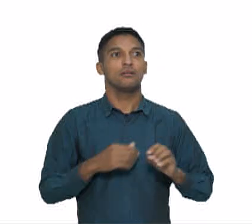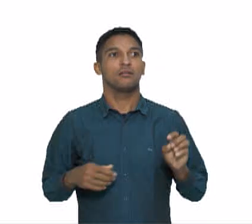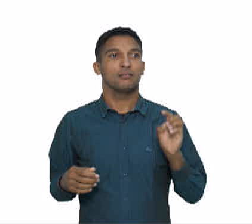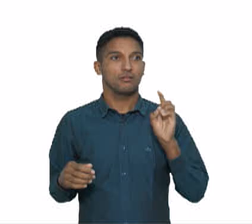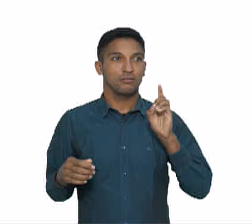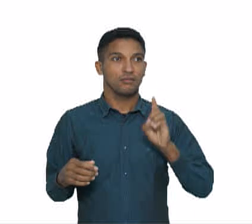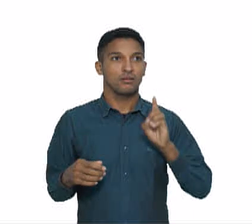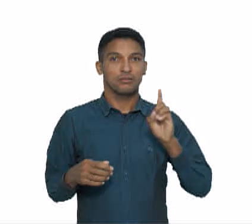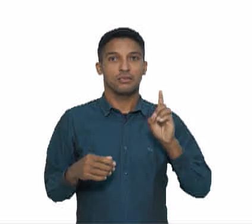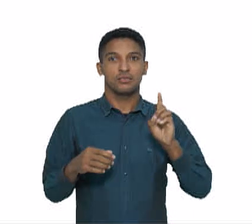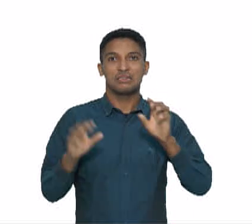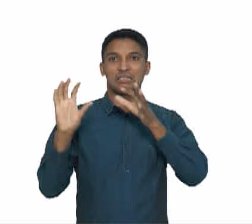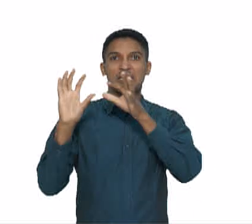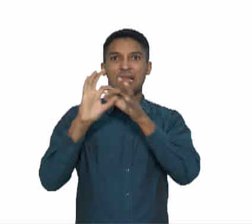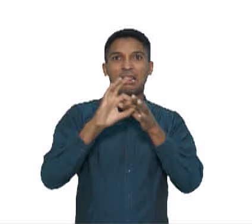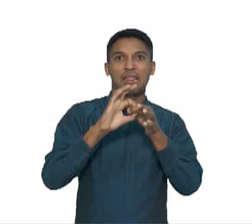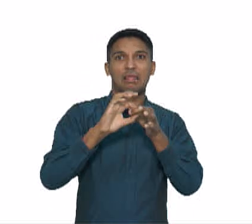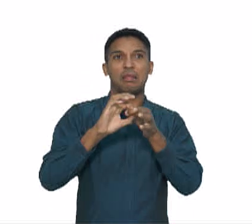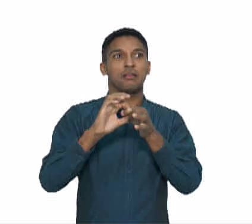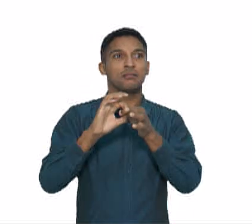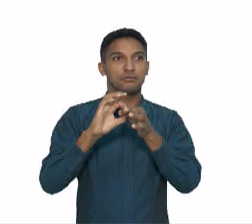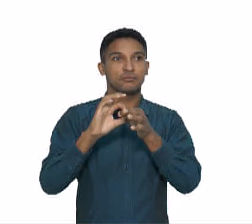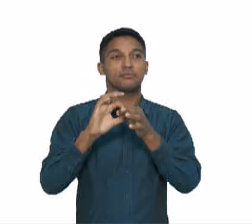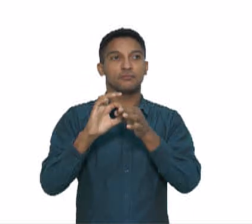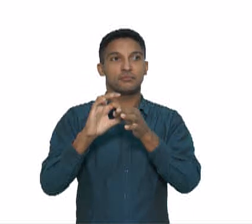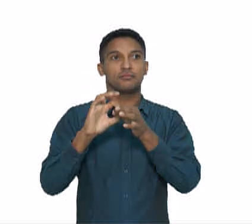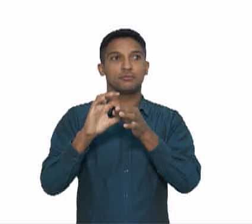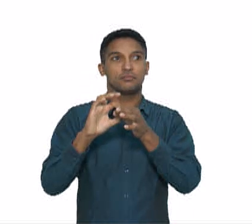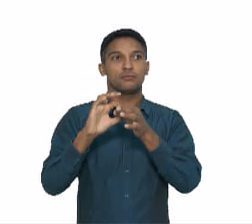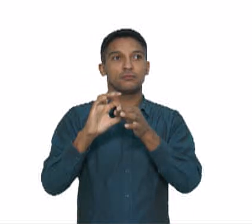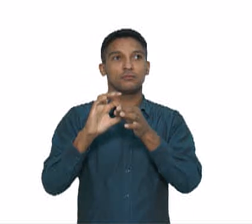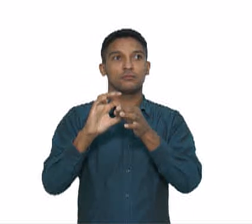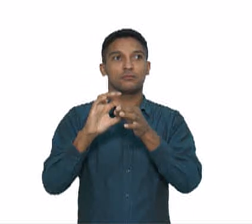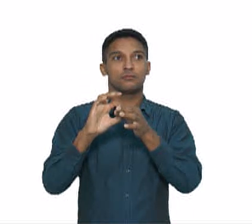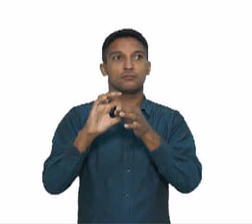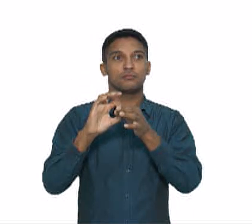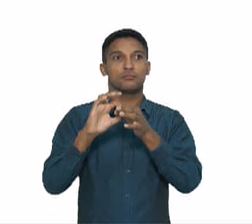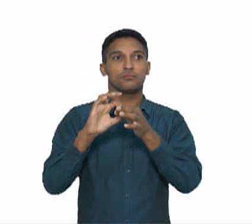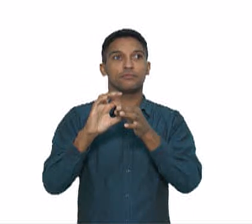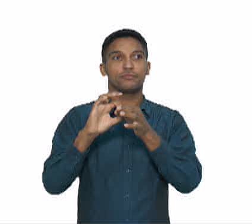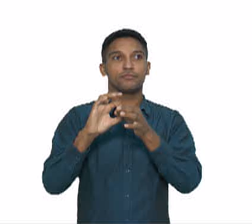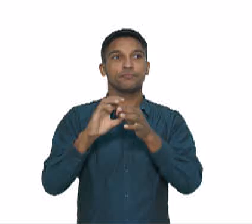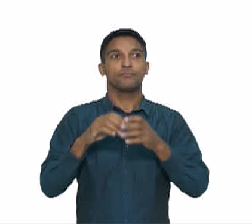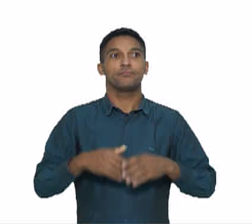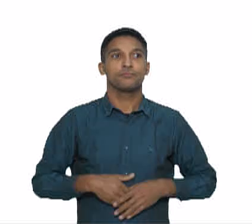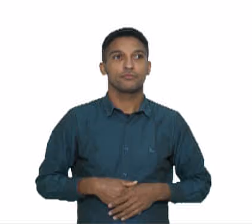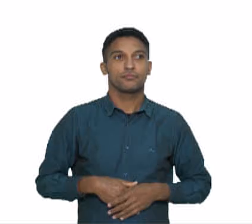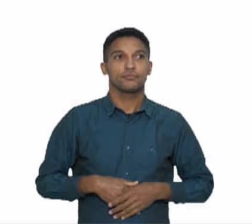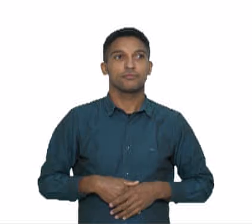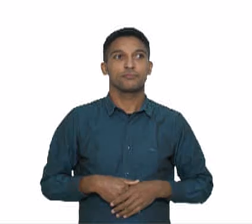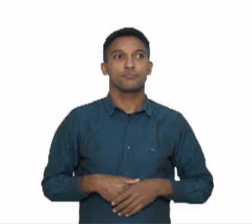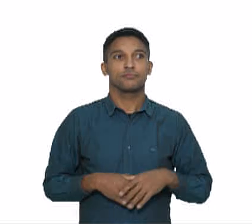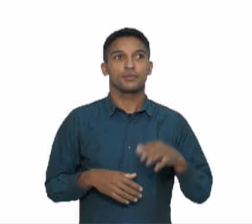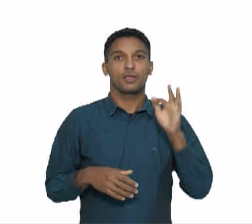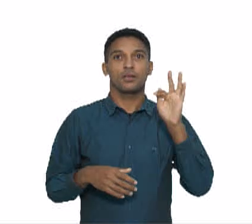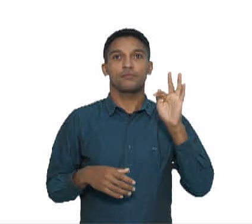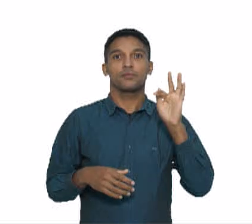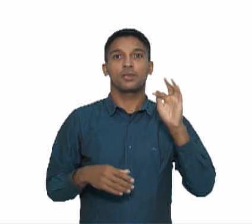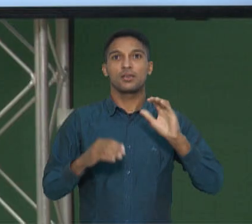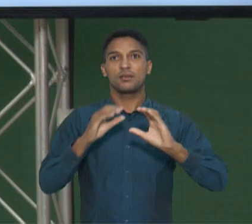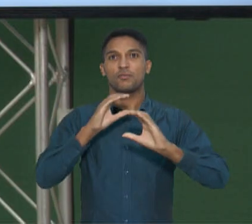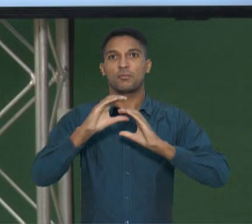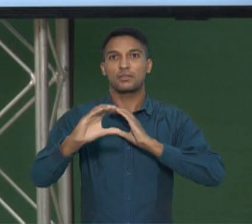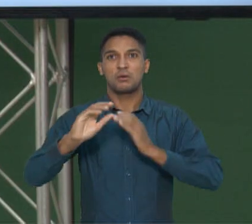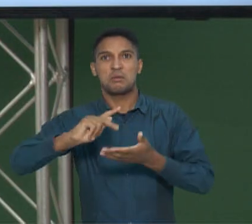coherencia textual. La E, concordância verbal. E la F, mensajes errôneos. Se